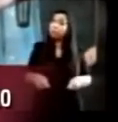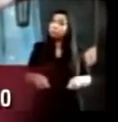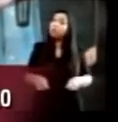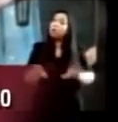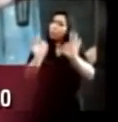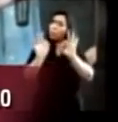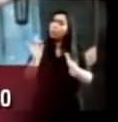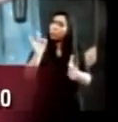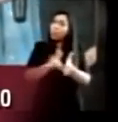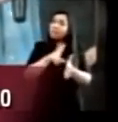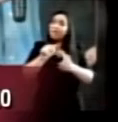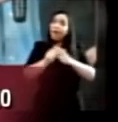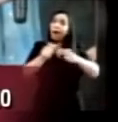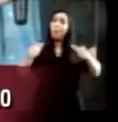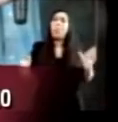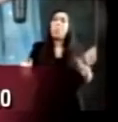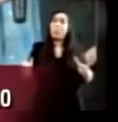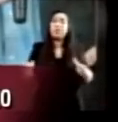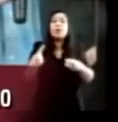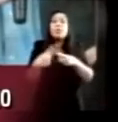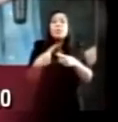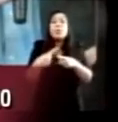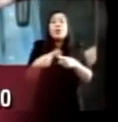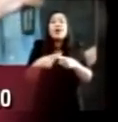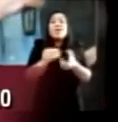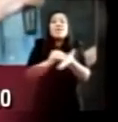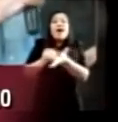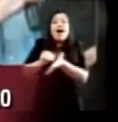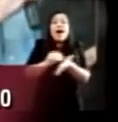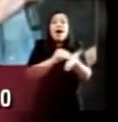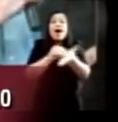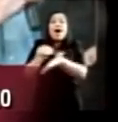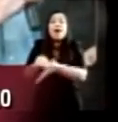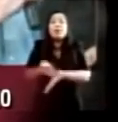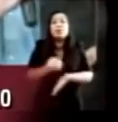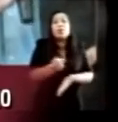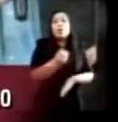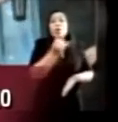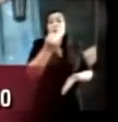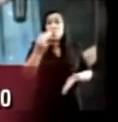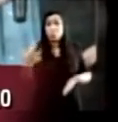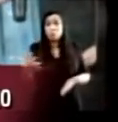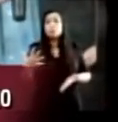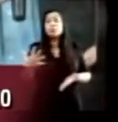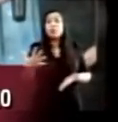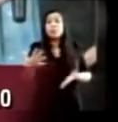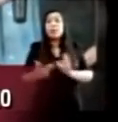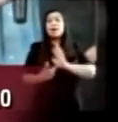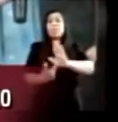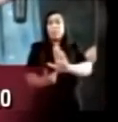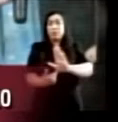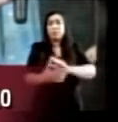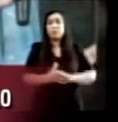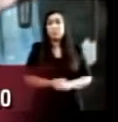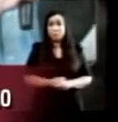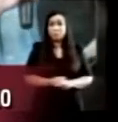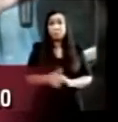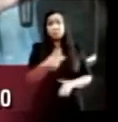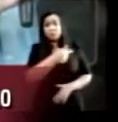com certeza irá aumentar, porque ainda faltam casos para entrar na semana